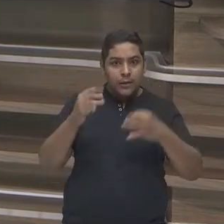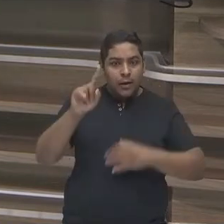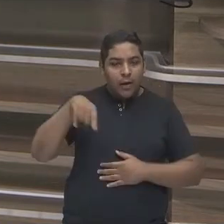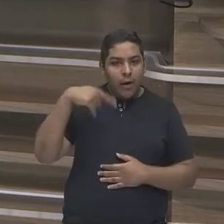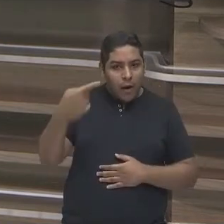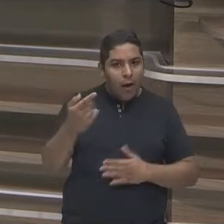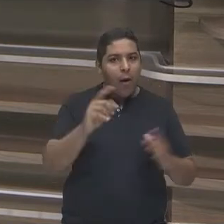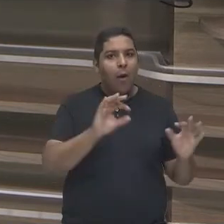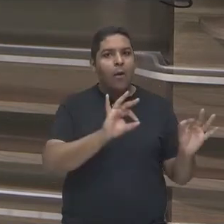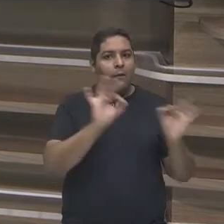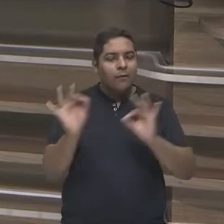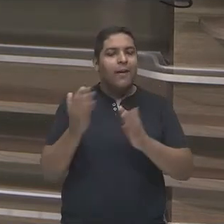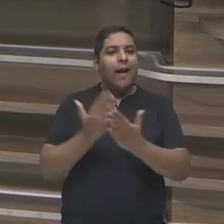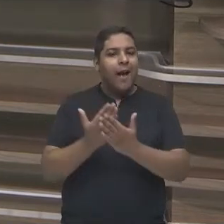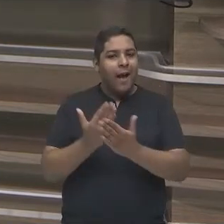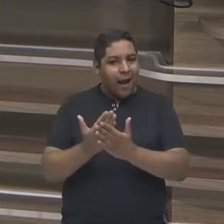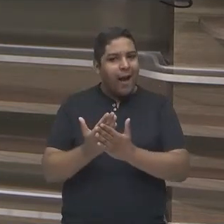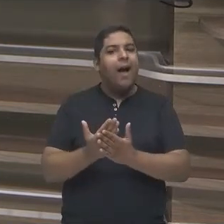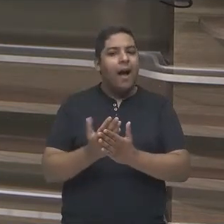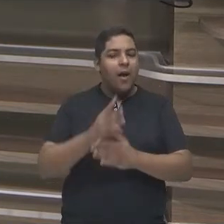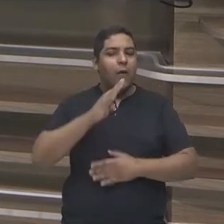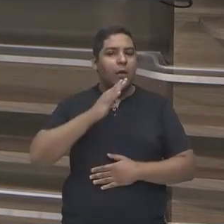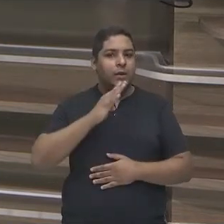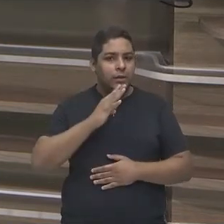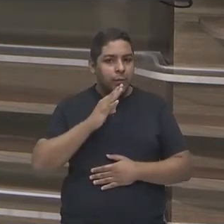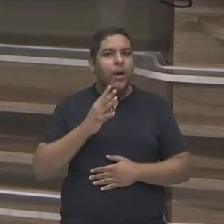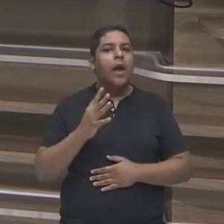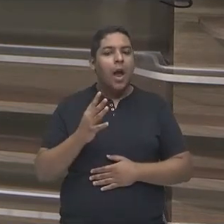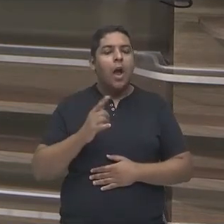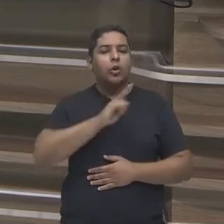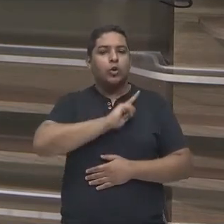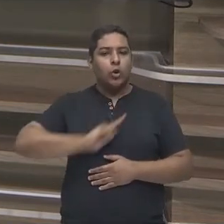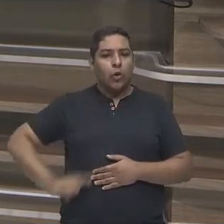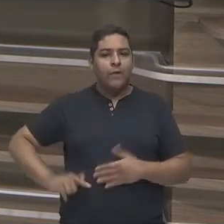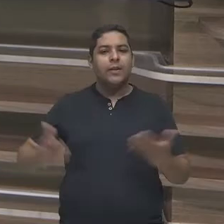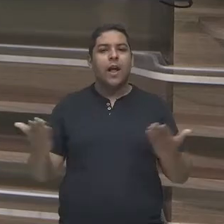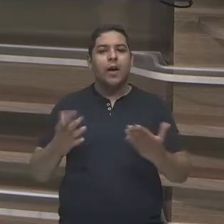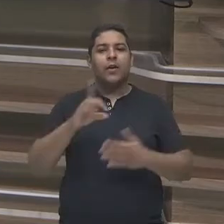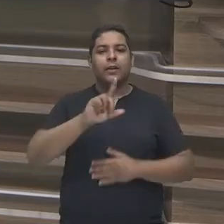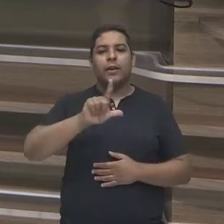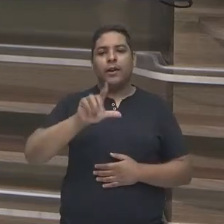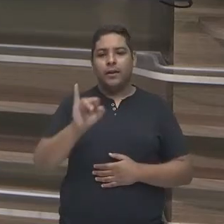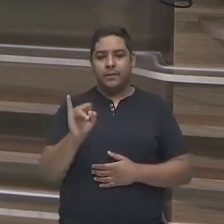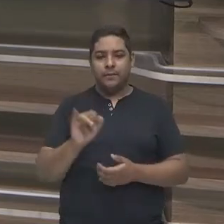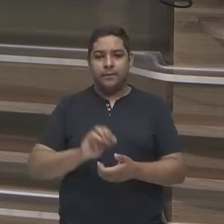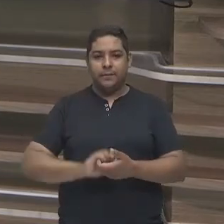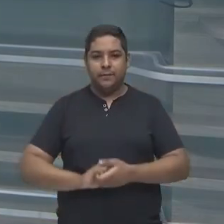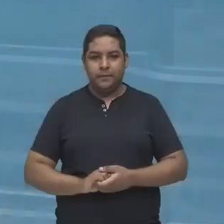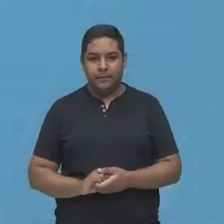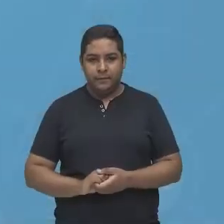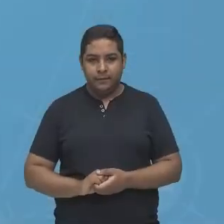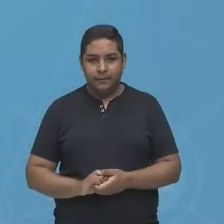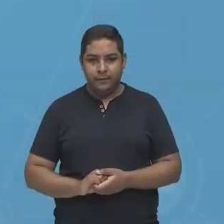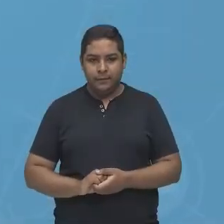aula vocês vão continuar sabendo aí sobre esses governos totalitários, mas agora nós vamos chamar a nossa DLI.